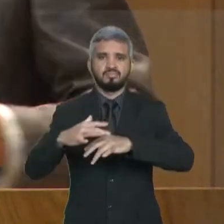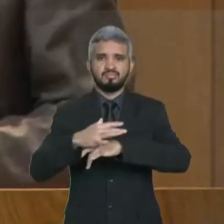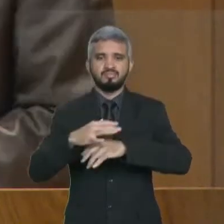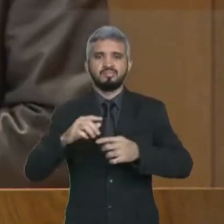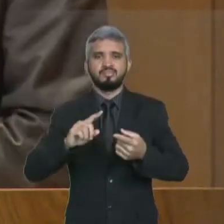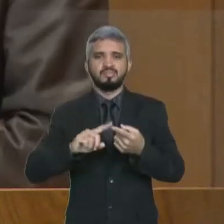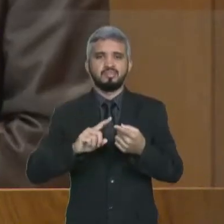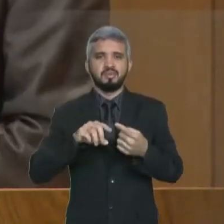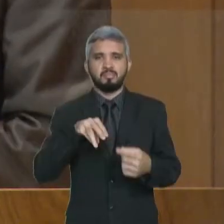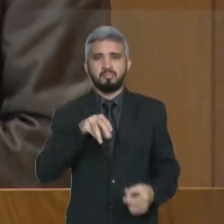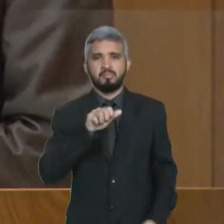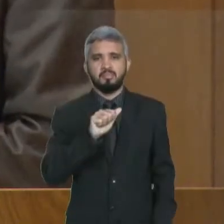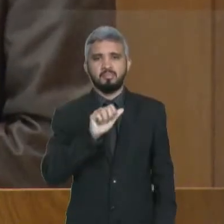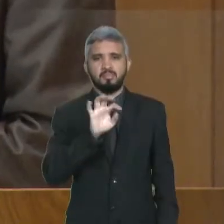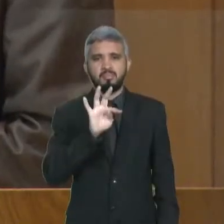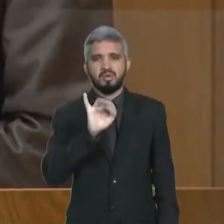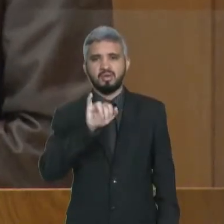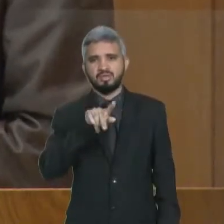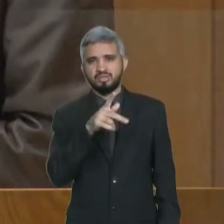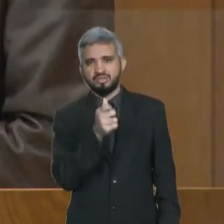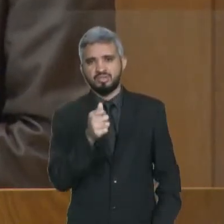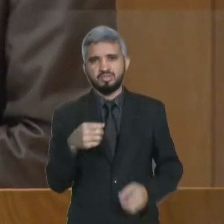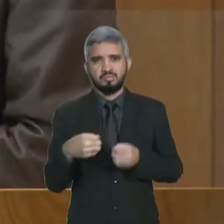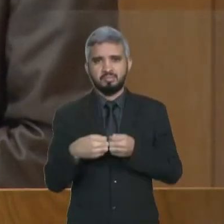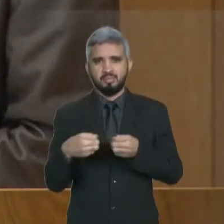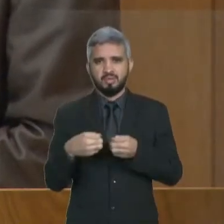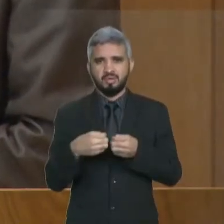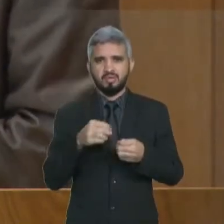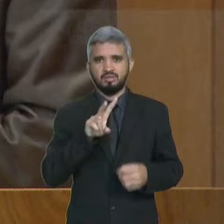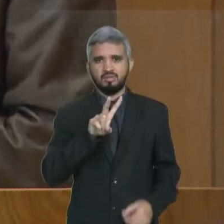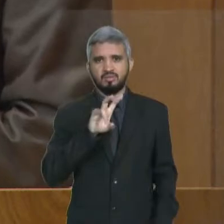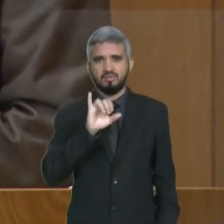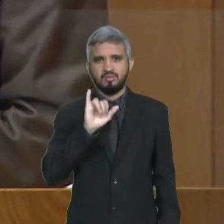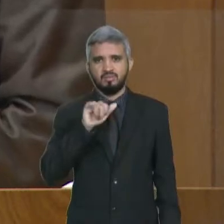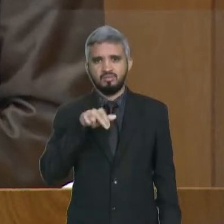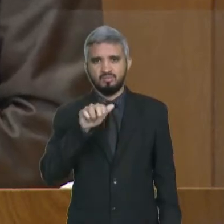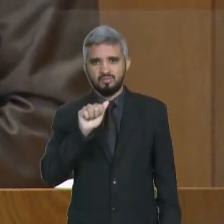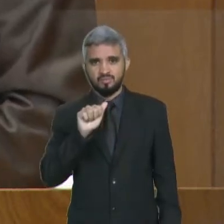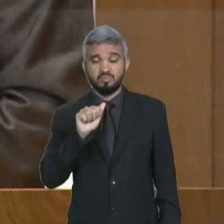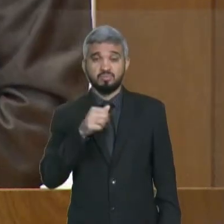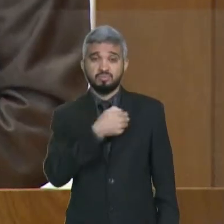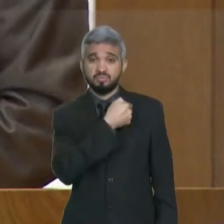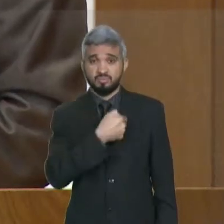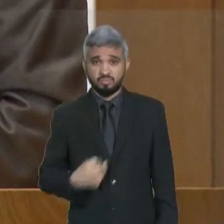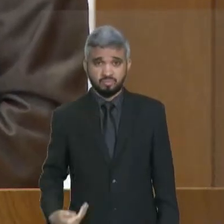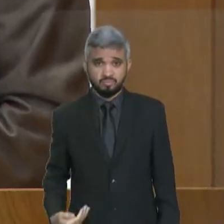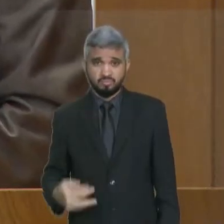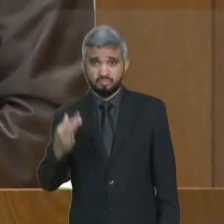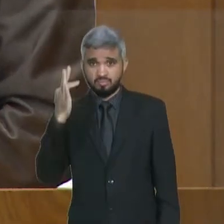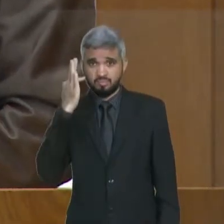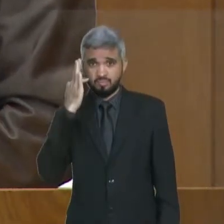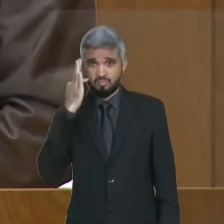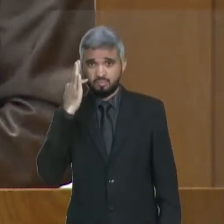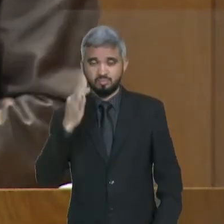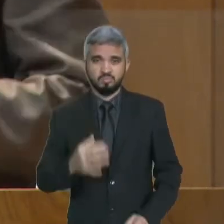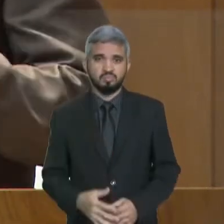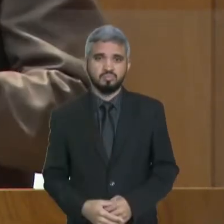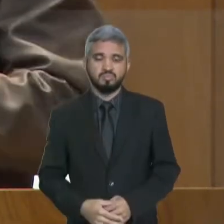Matinha que fica muito próximo a Viana e do governador Flávio Dino e